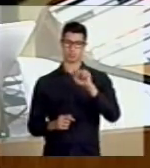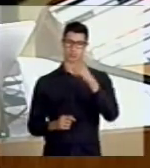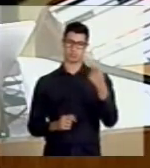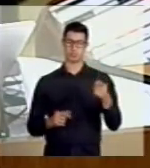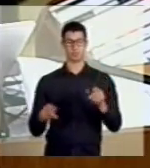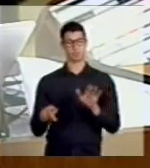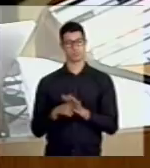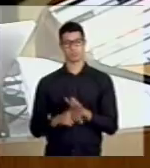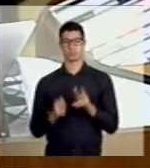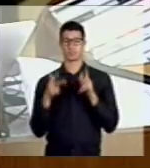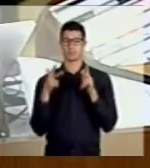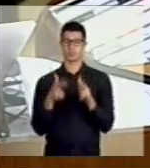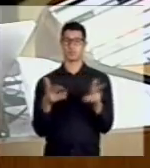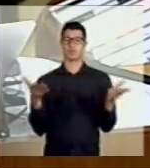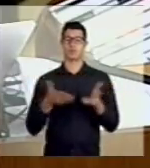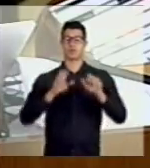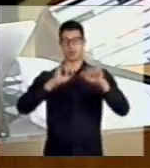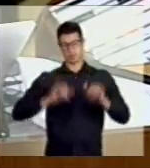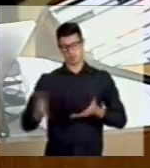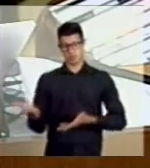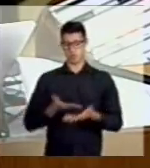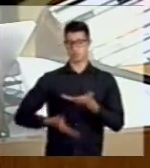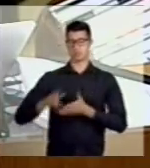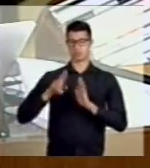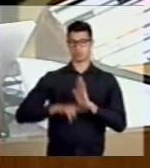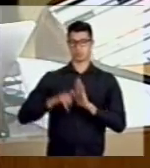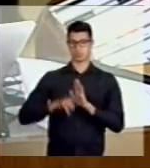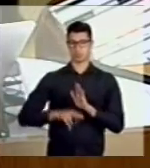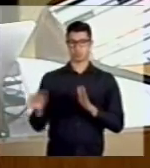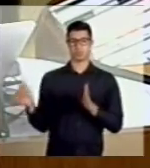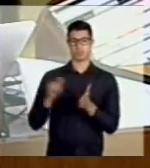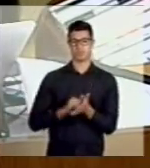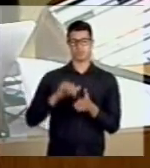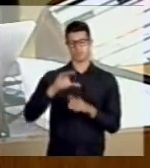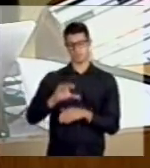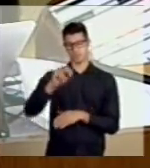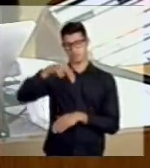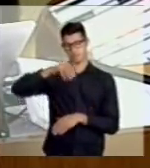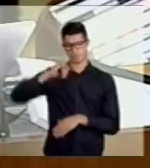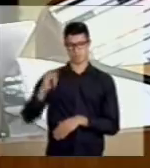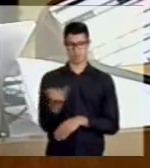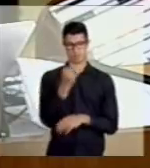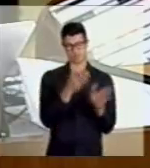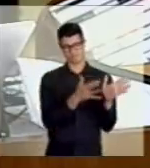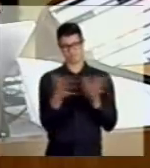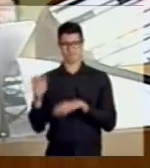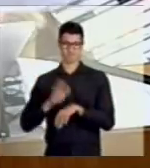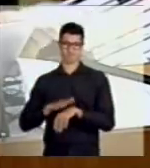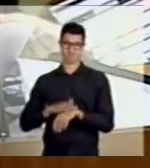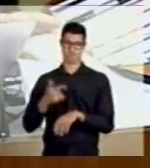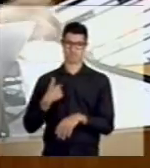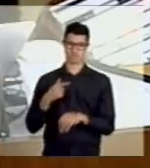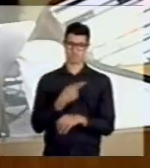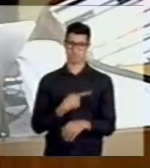conflitos, tais como o sistema de mediação digital implementado pelo Conselho Nacional de Justiça durante o período em que exerci